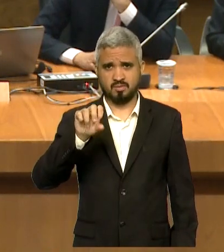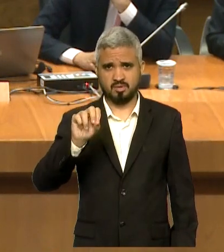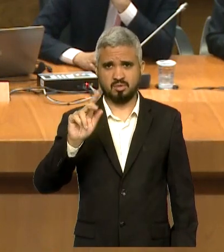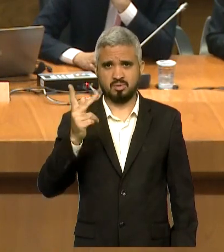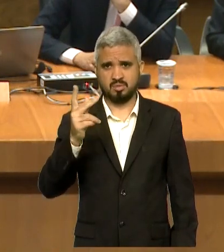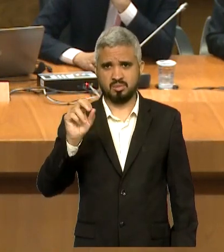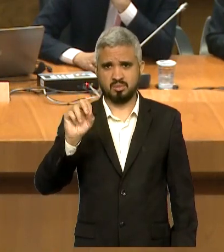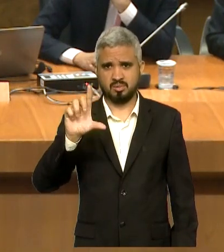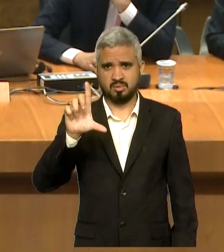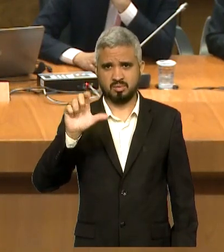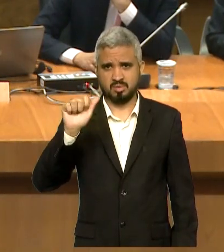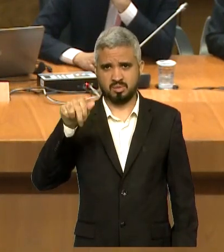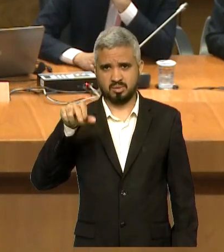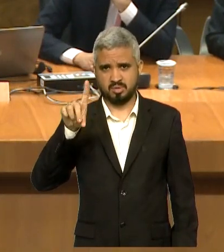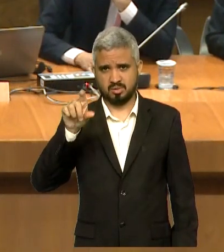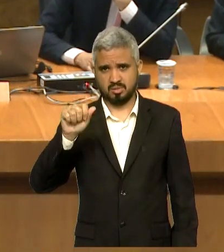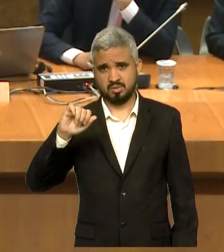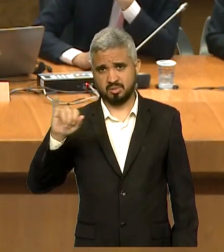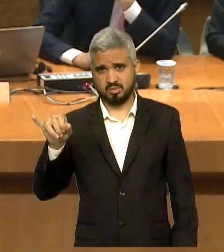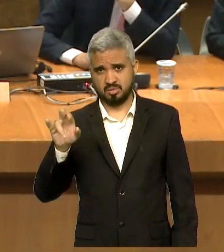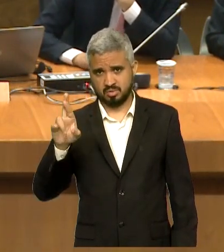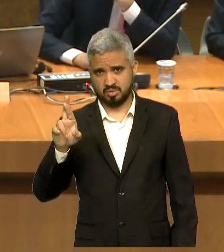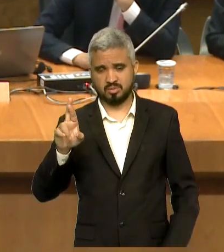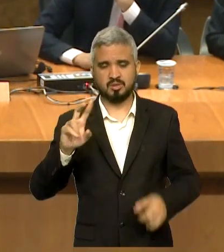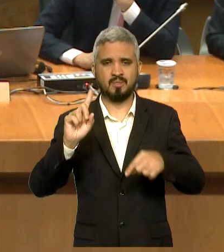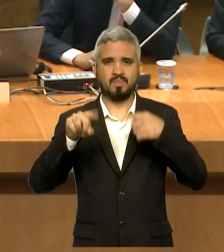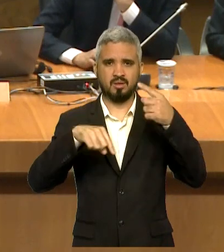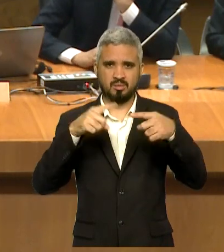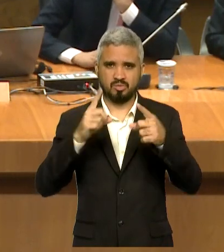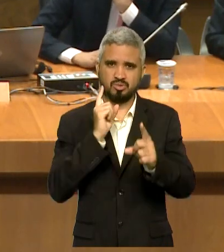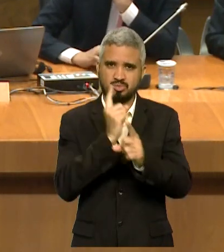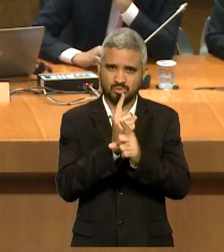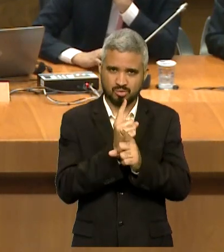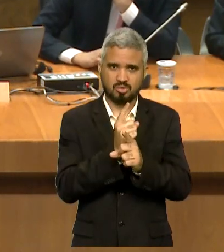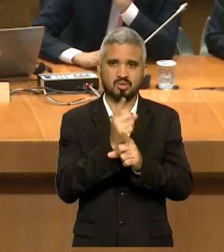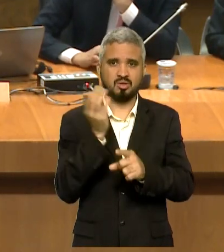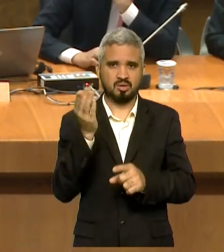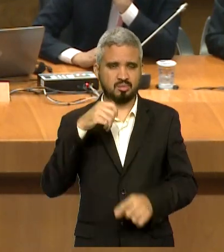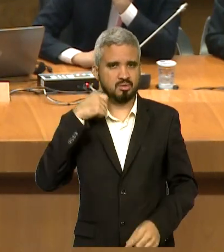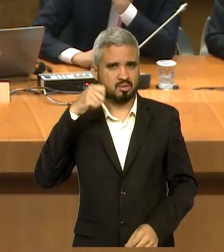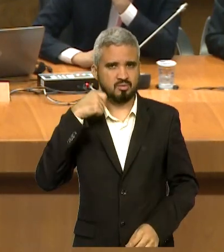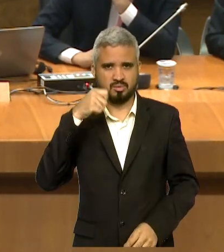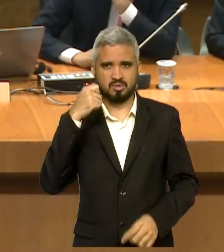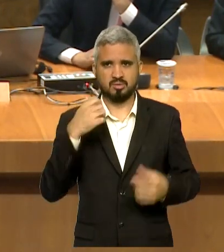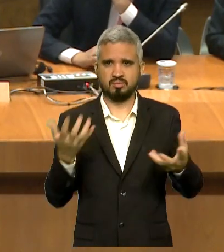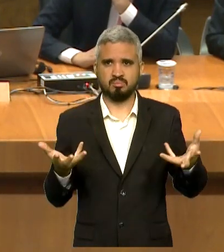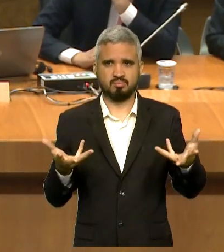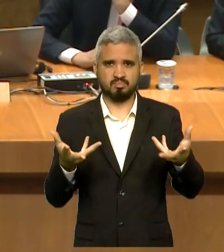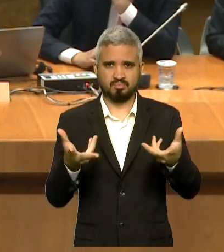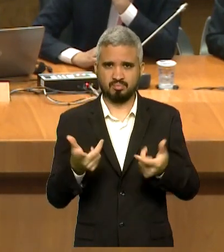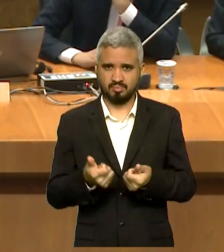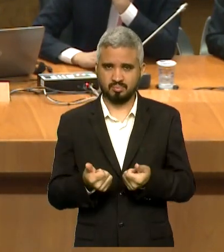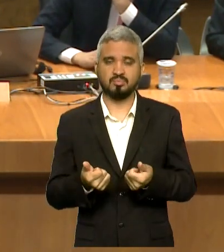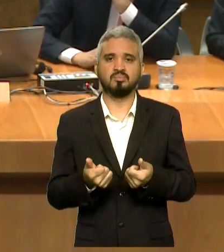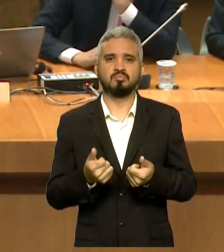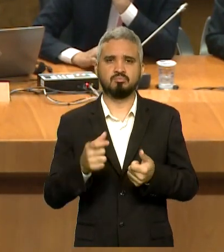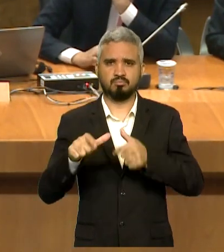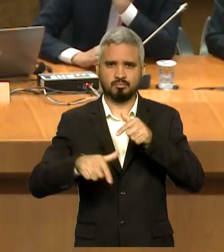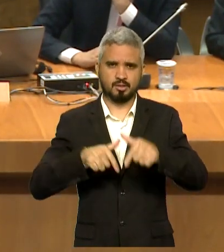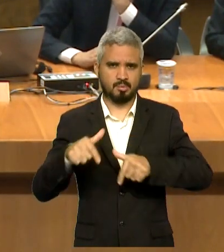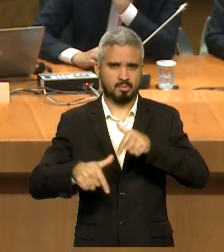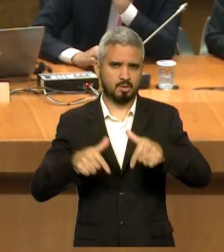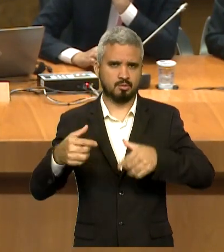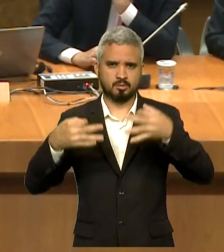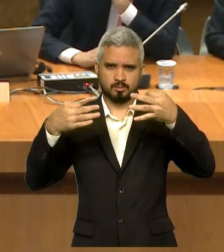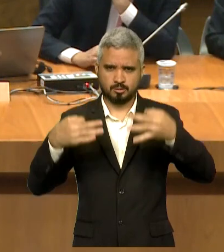fomos colegas de governo, um grande jurista maranhense, um grande advogado, e tem exercido com muita firmeza, com